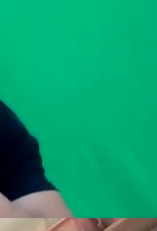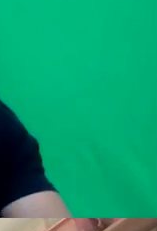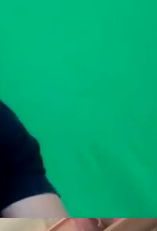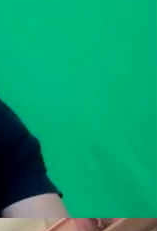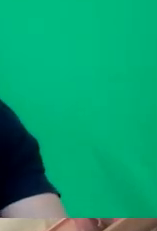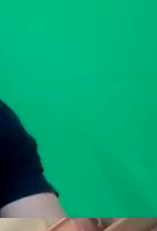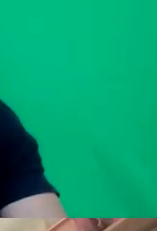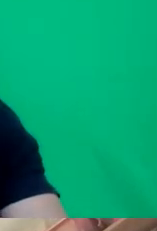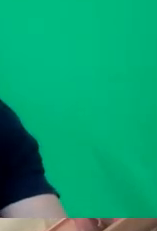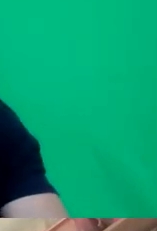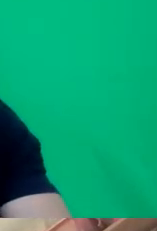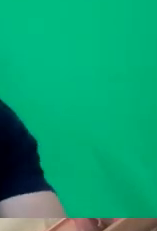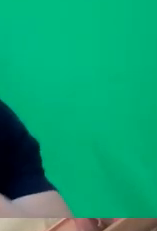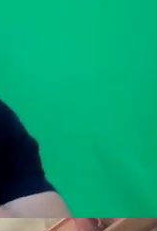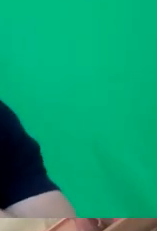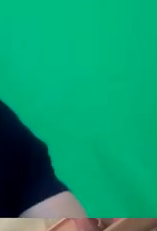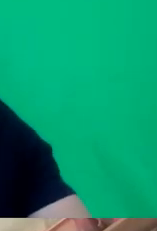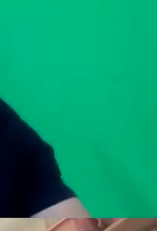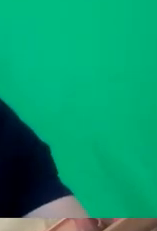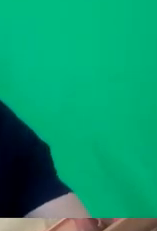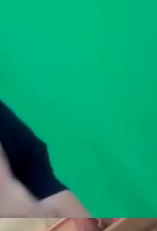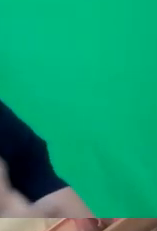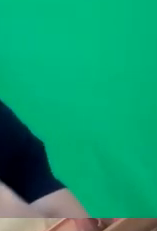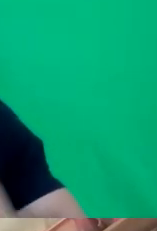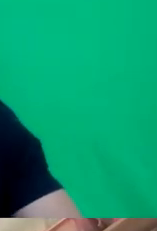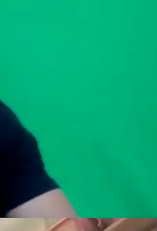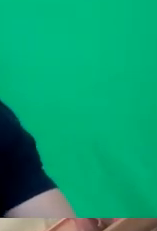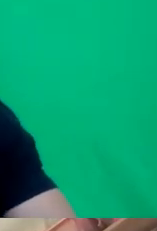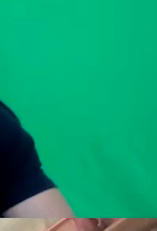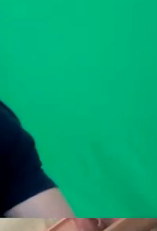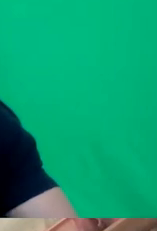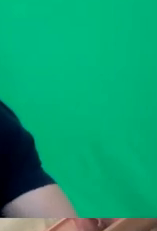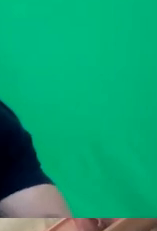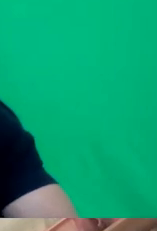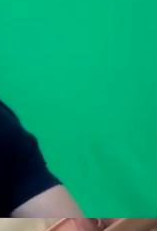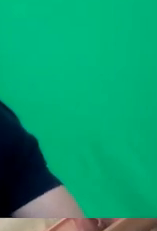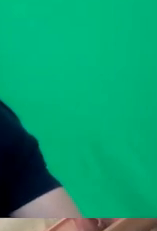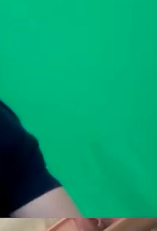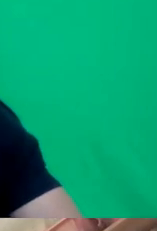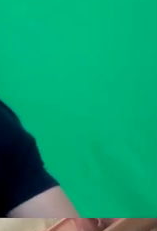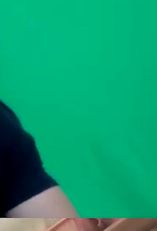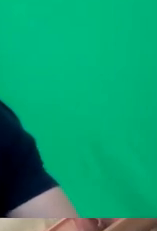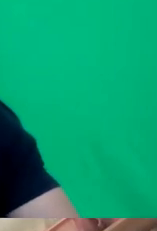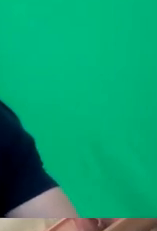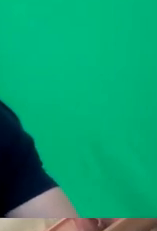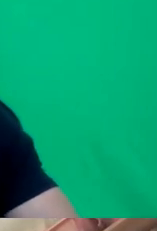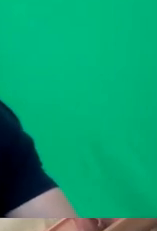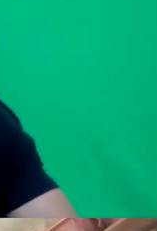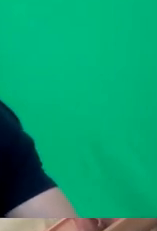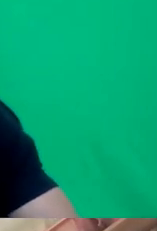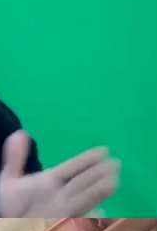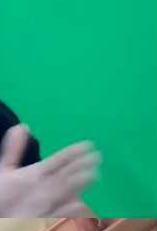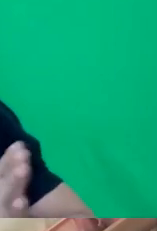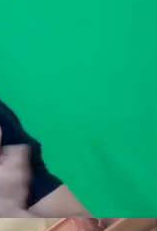bastante na sociedade como um todo, como tornar a nossa linguagem acessível, né? Então, foi Isso. muito bacana, parabéns. Obrigada.